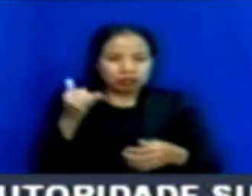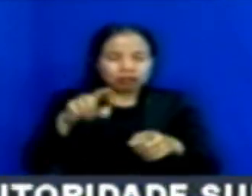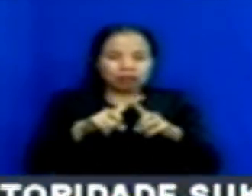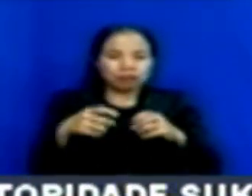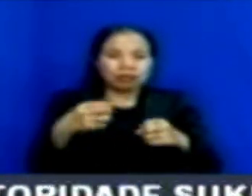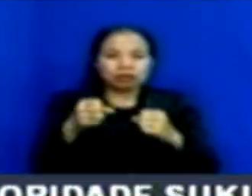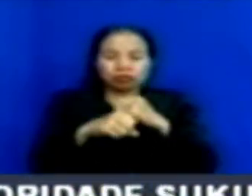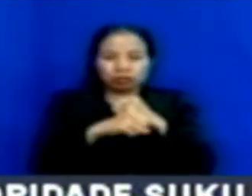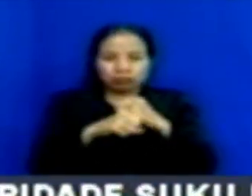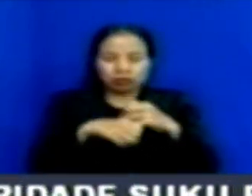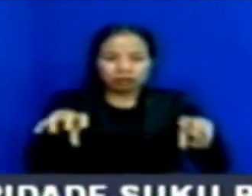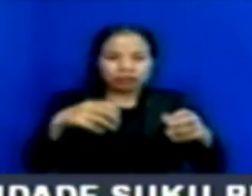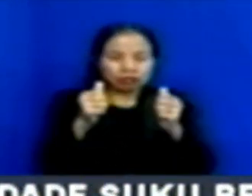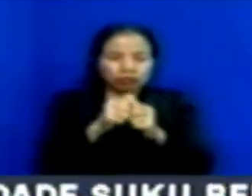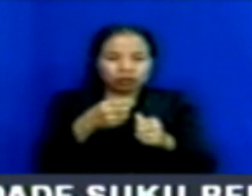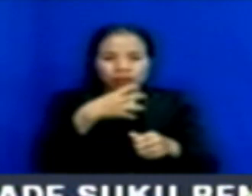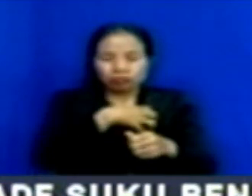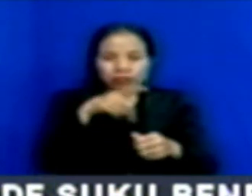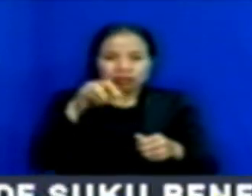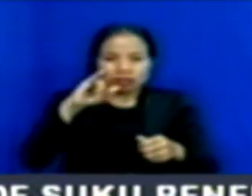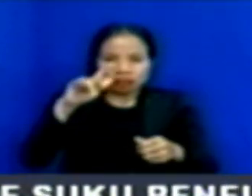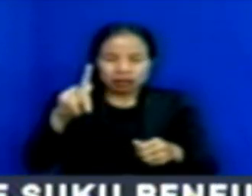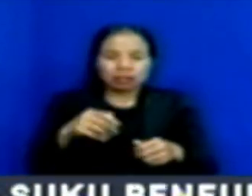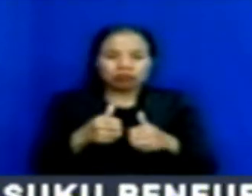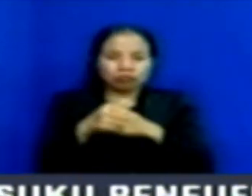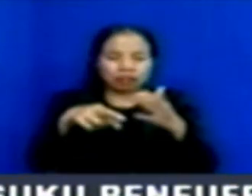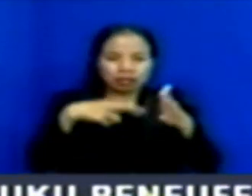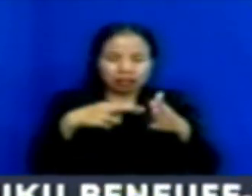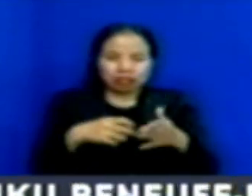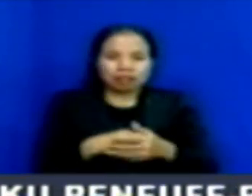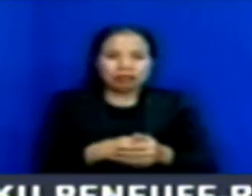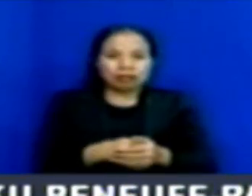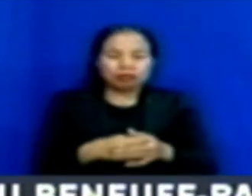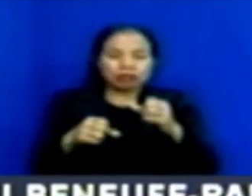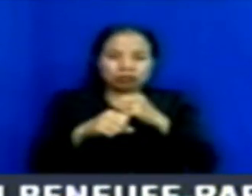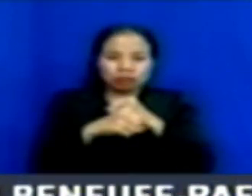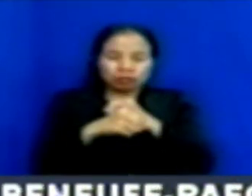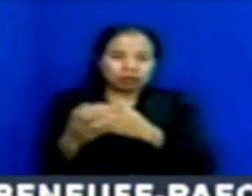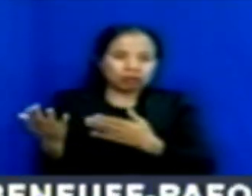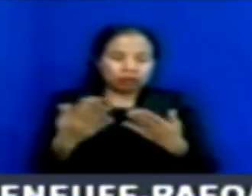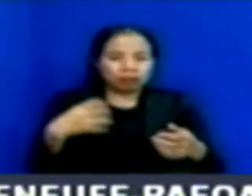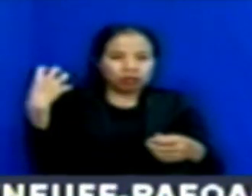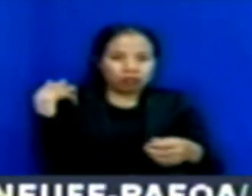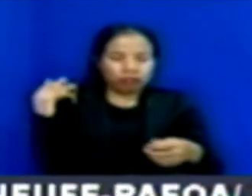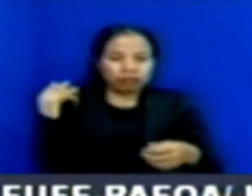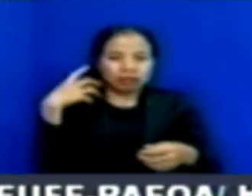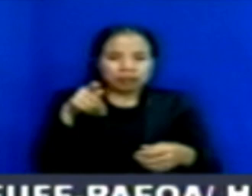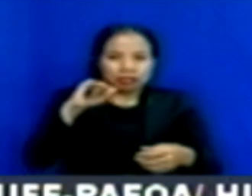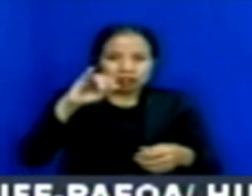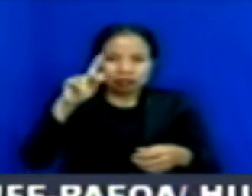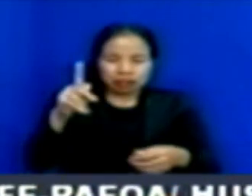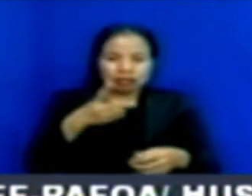suspeito coopera ho si, corituir procedura operação ni, tal alzema ba suspeito horilori ba edifício pensic